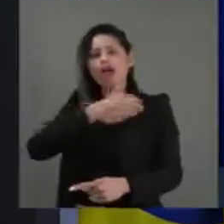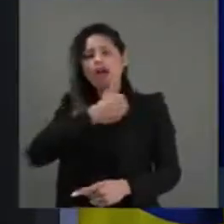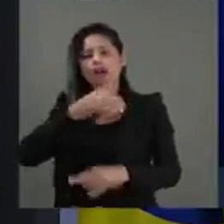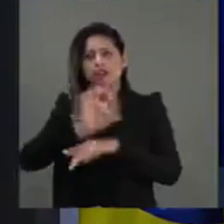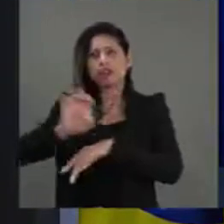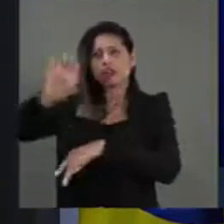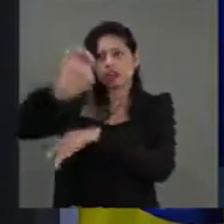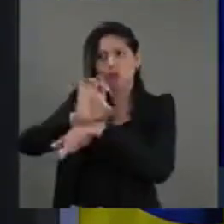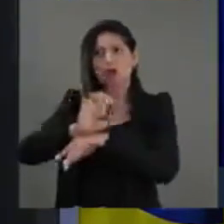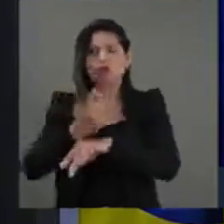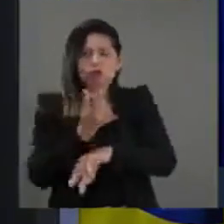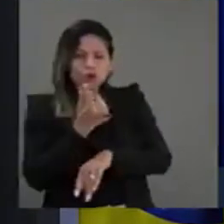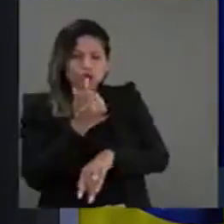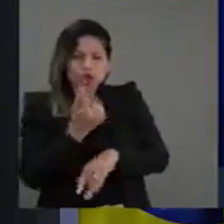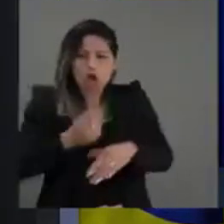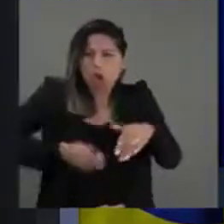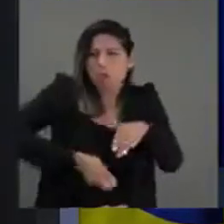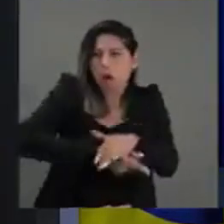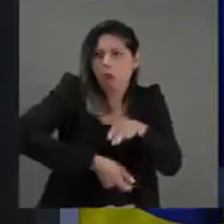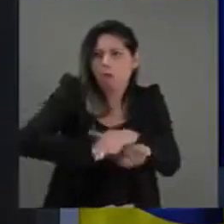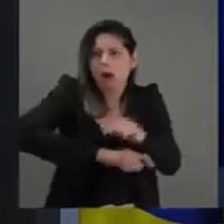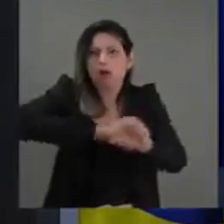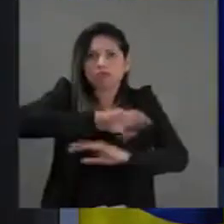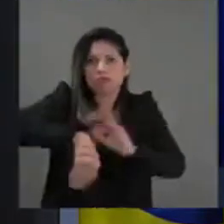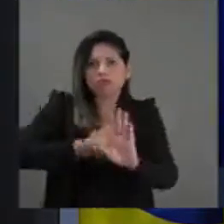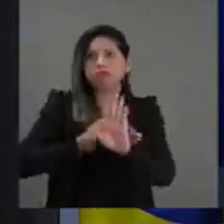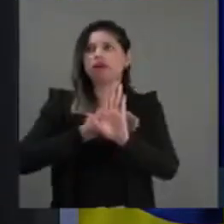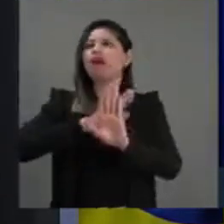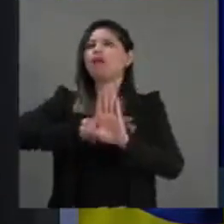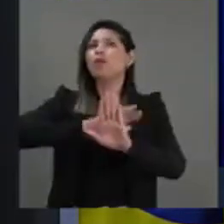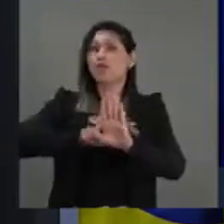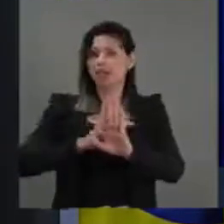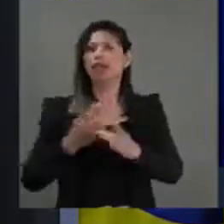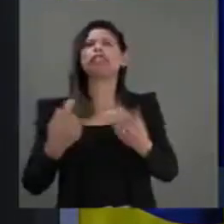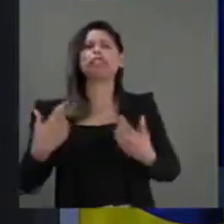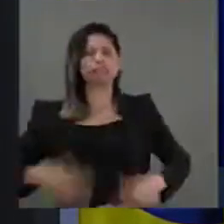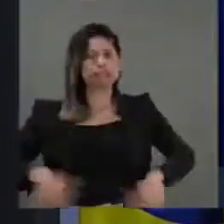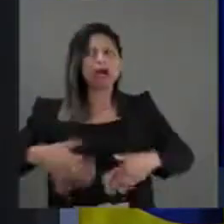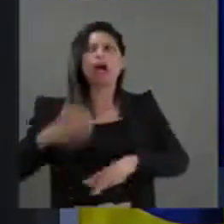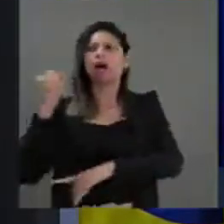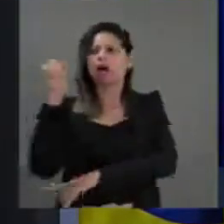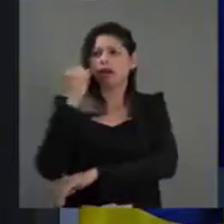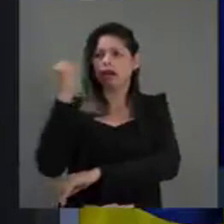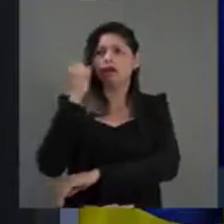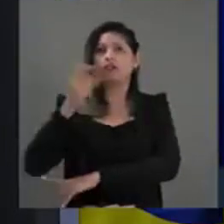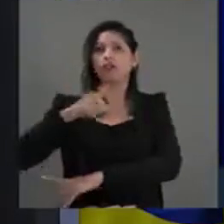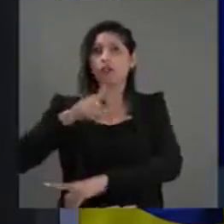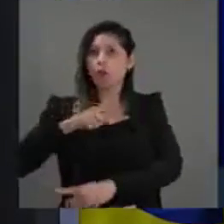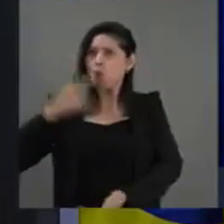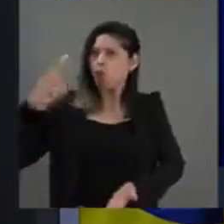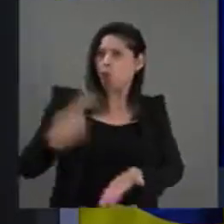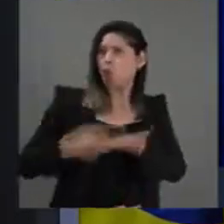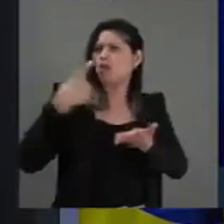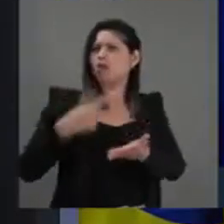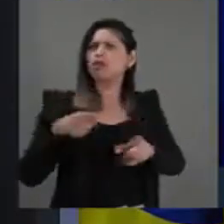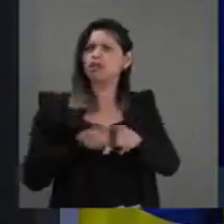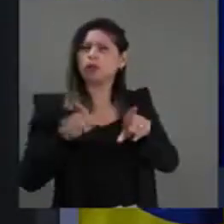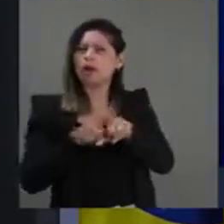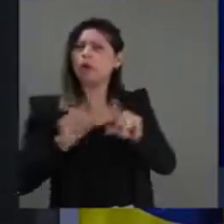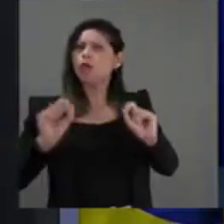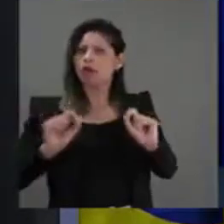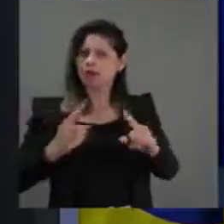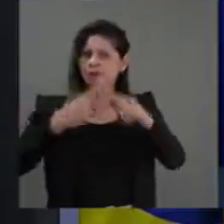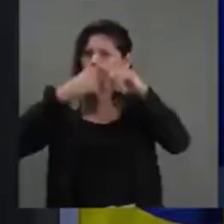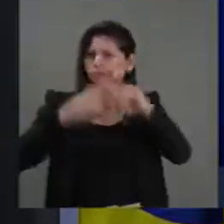de finalidade, com gravidade suficiente para comprometer a igualdade na disputa e